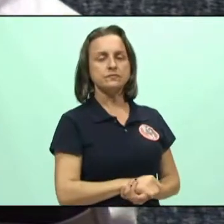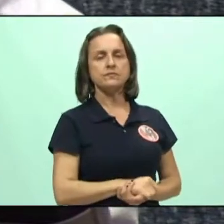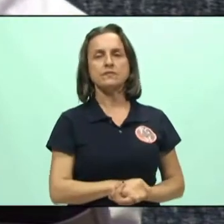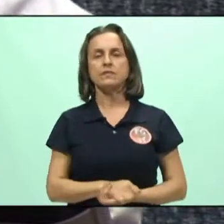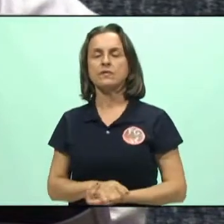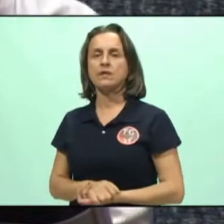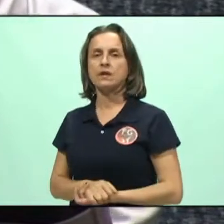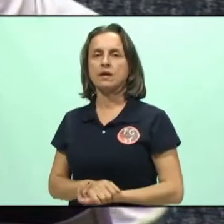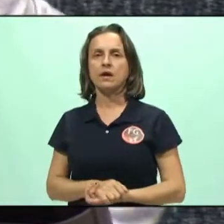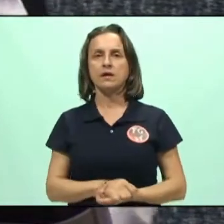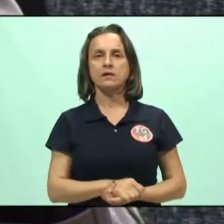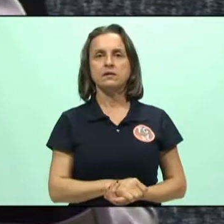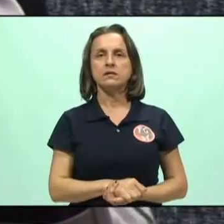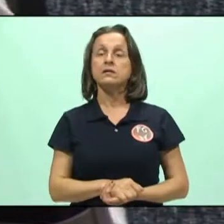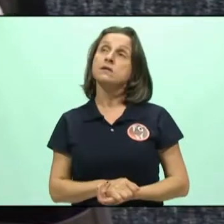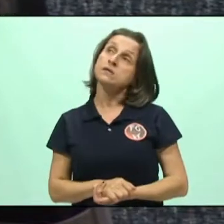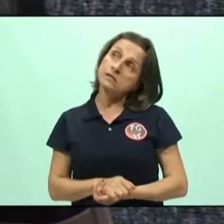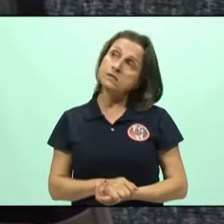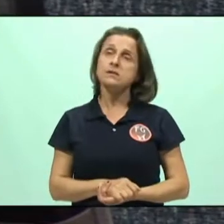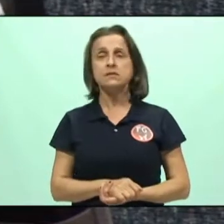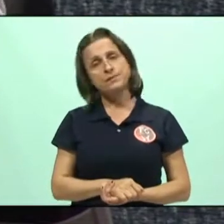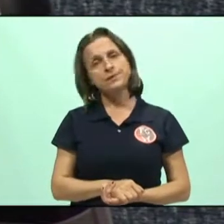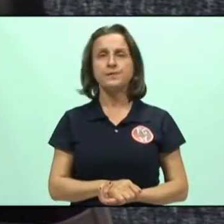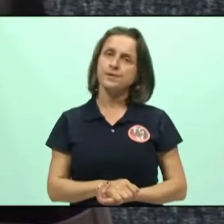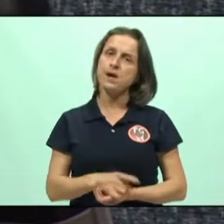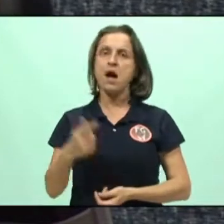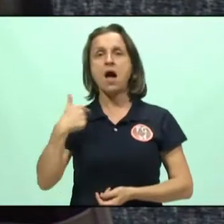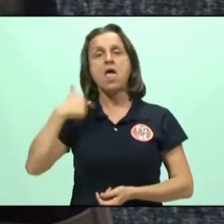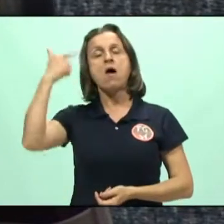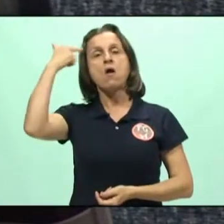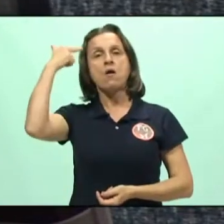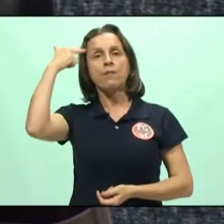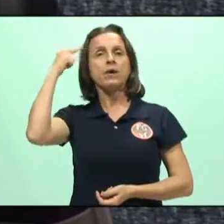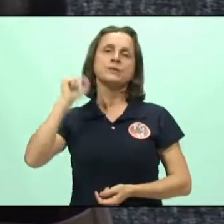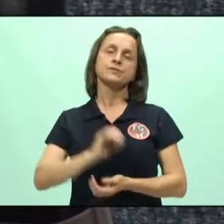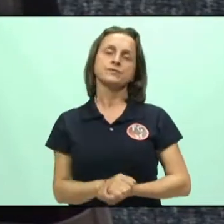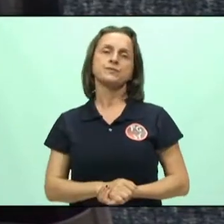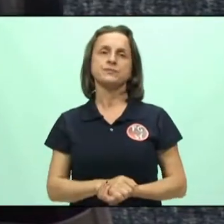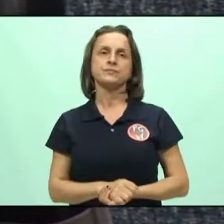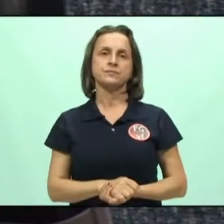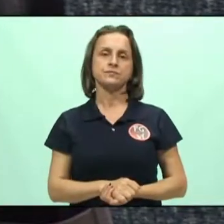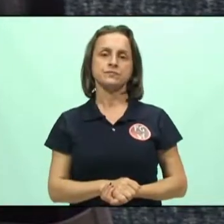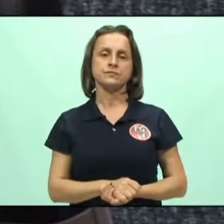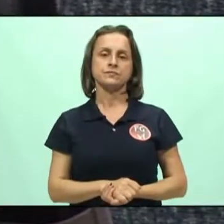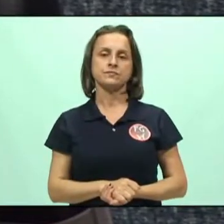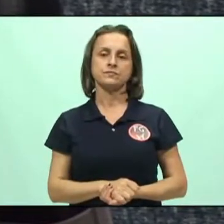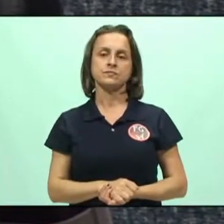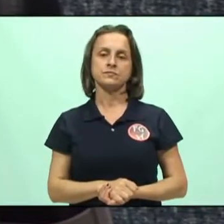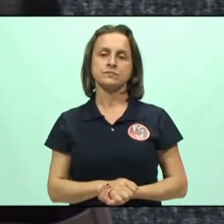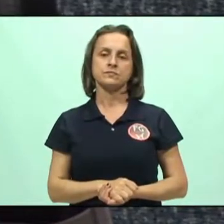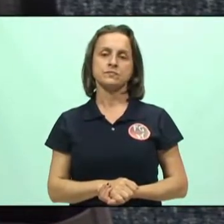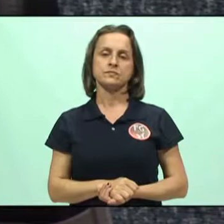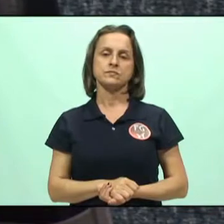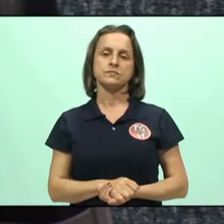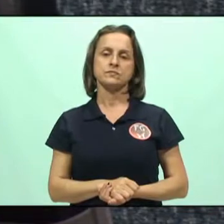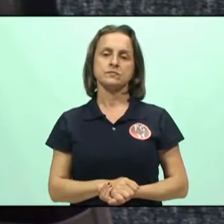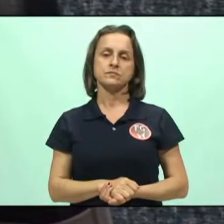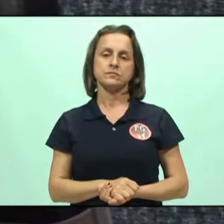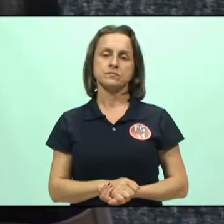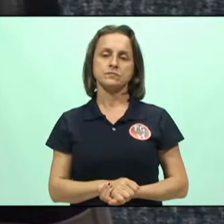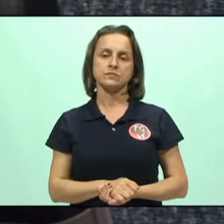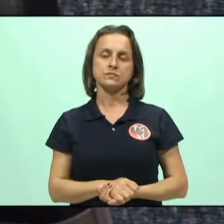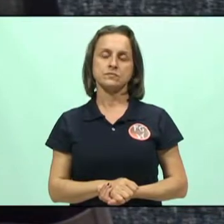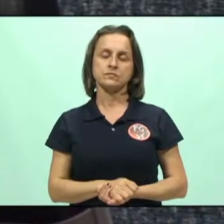me faz Vereador Robson da férias para minha posição intermediária